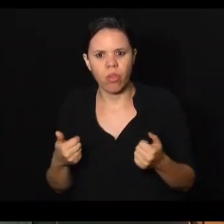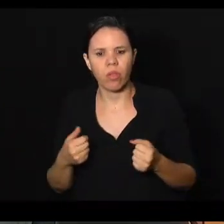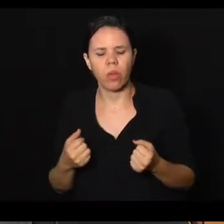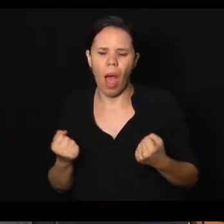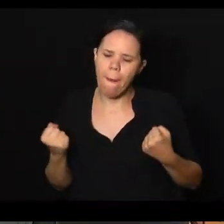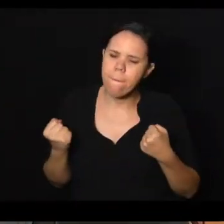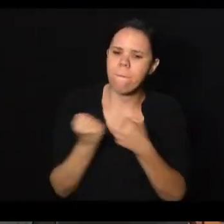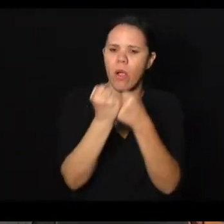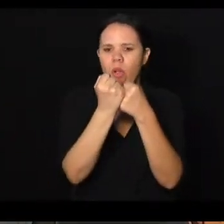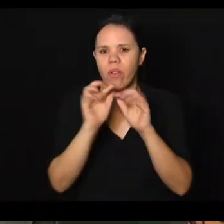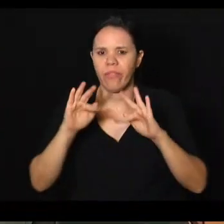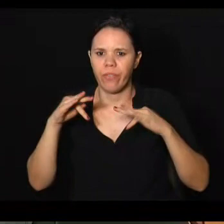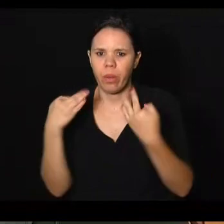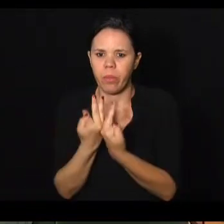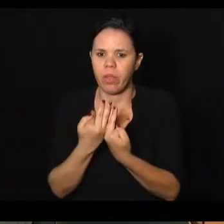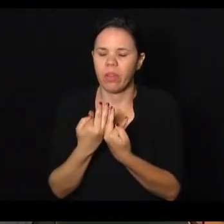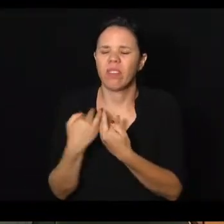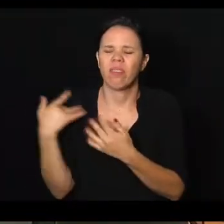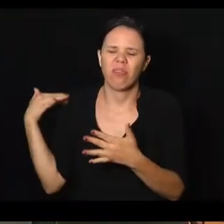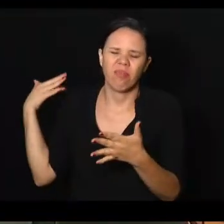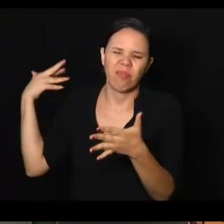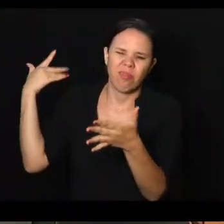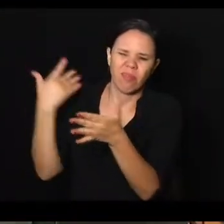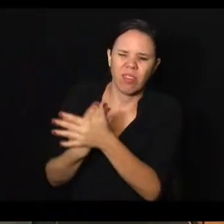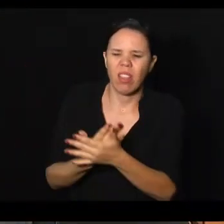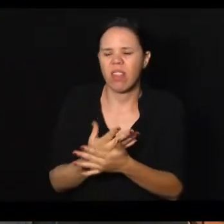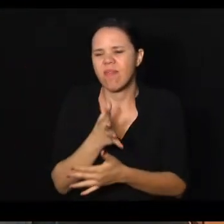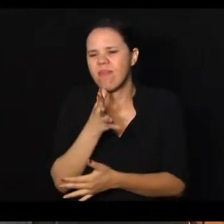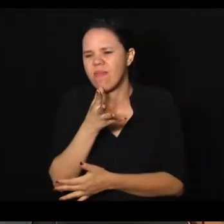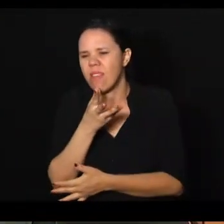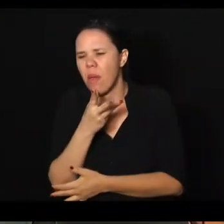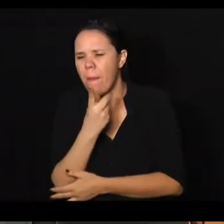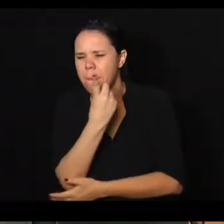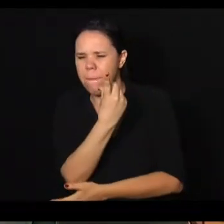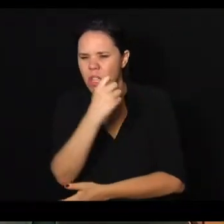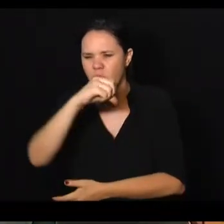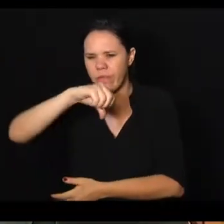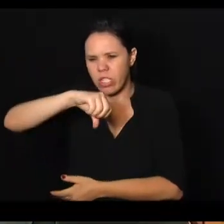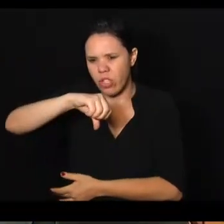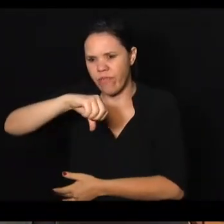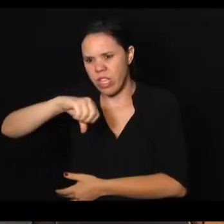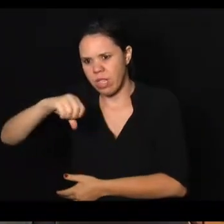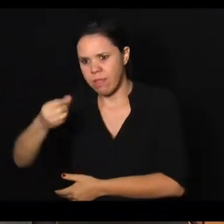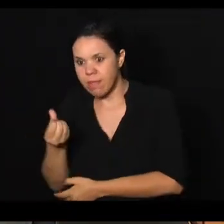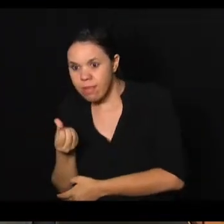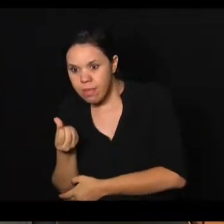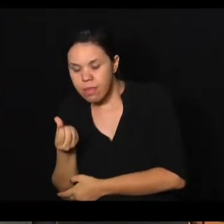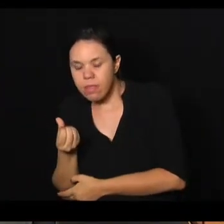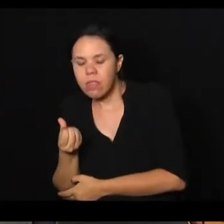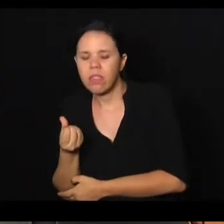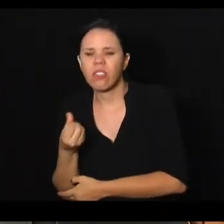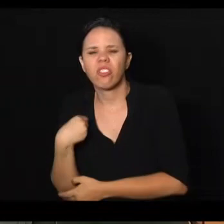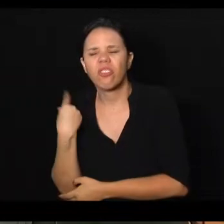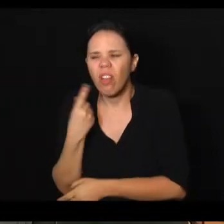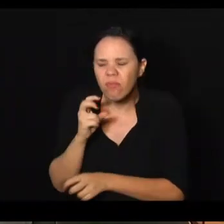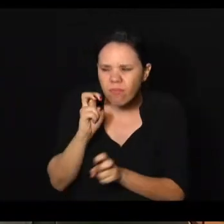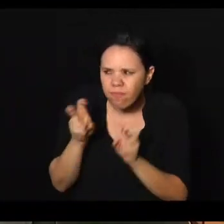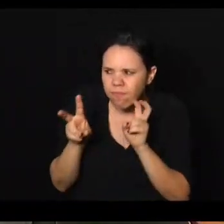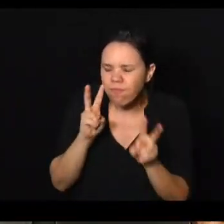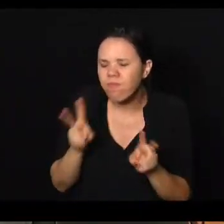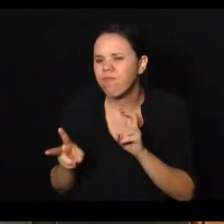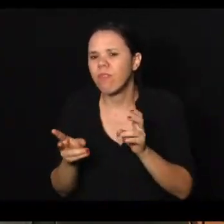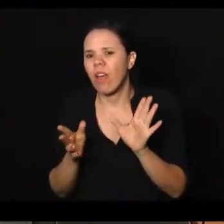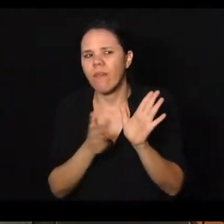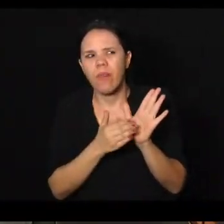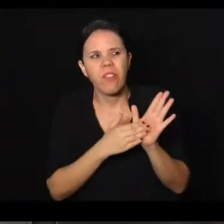Demorou, pelo menos desde 1996, nós encontramos proposta na Câmara